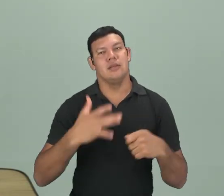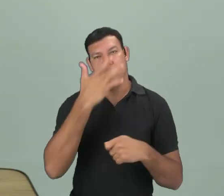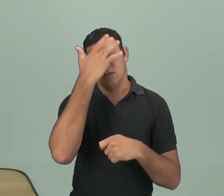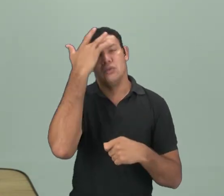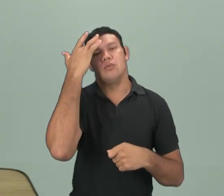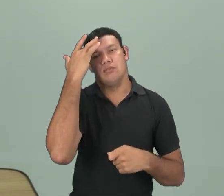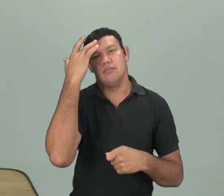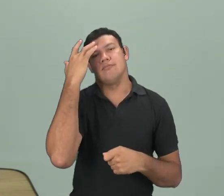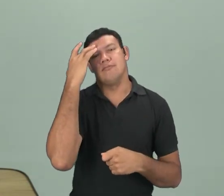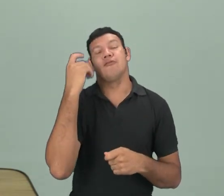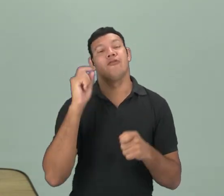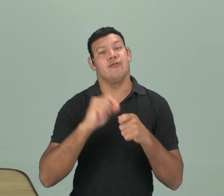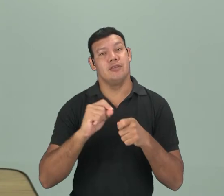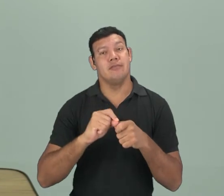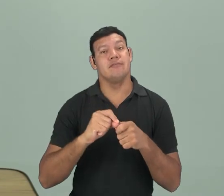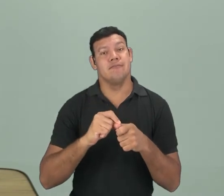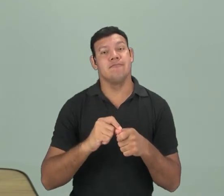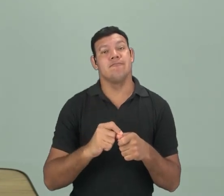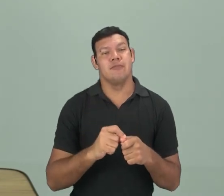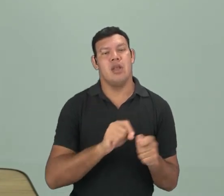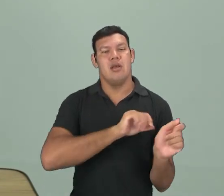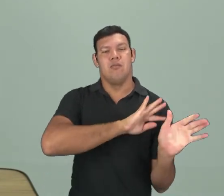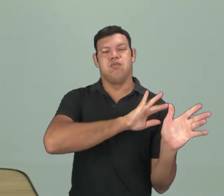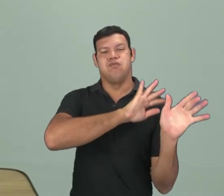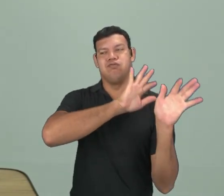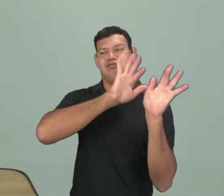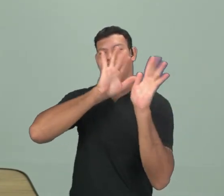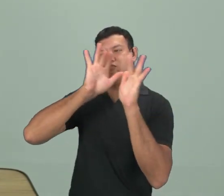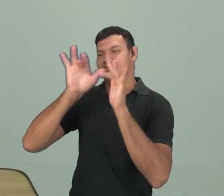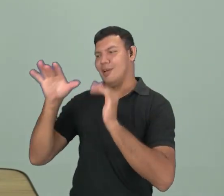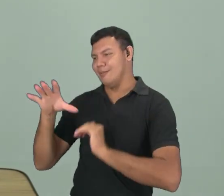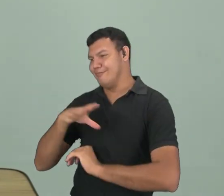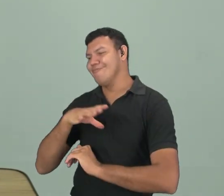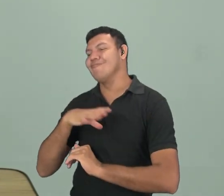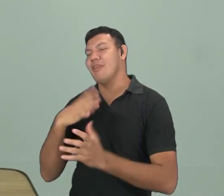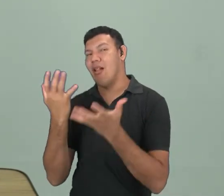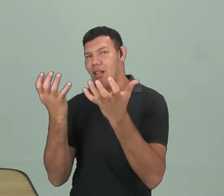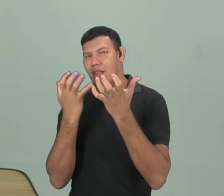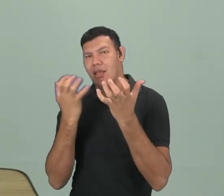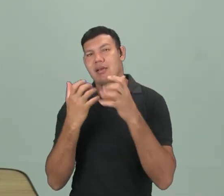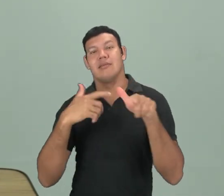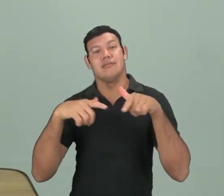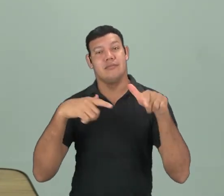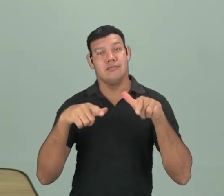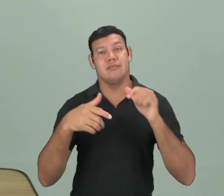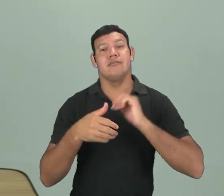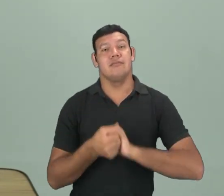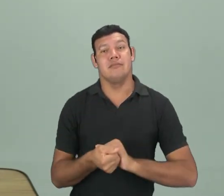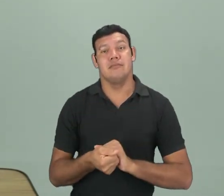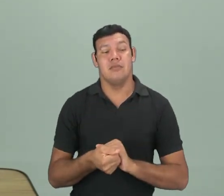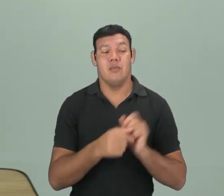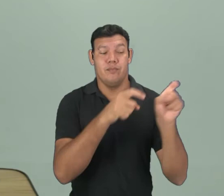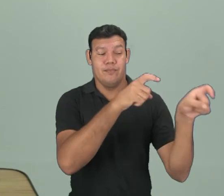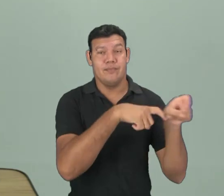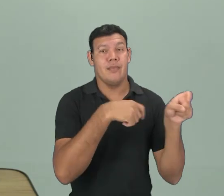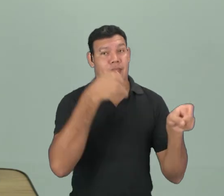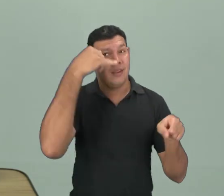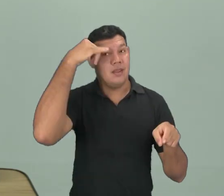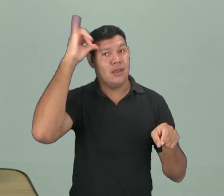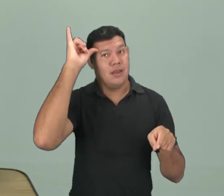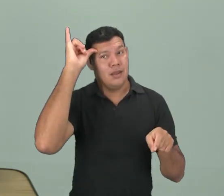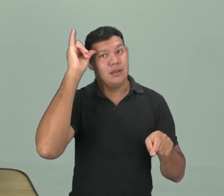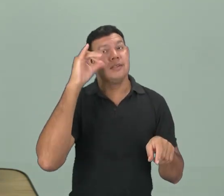para serem realizados. E as pessoas vinham em busca de trabalhar nesses lugares. E também no campo teve um processo